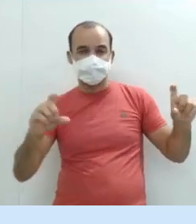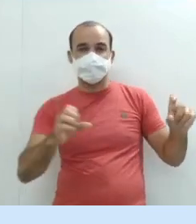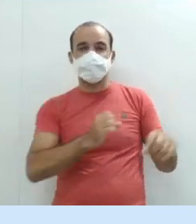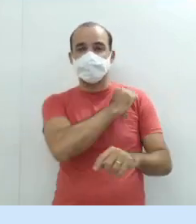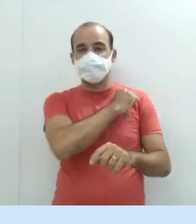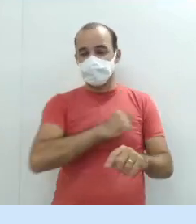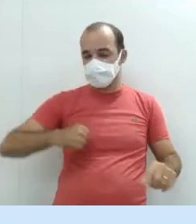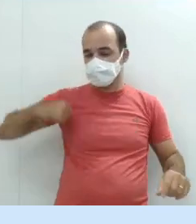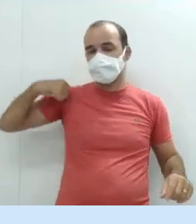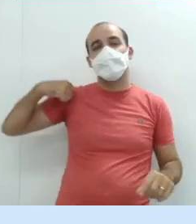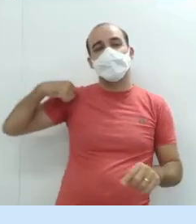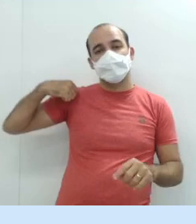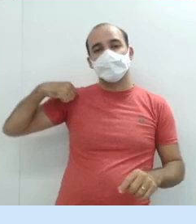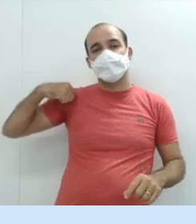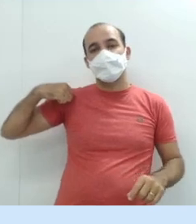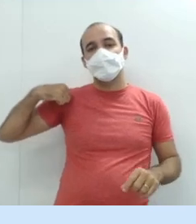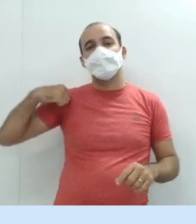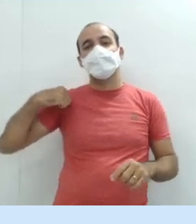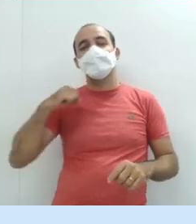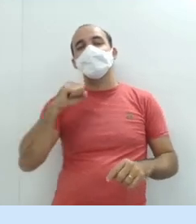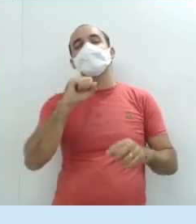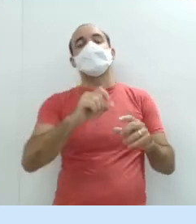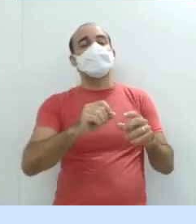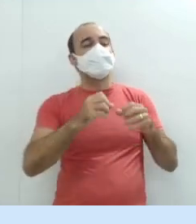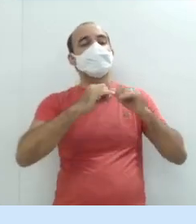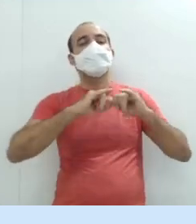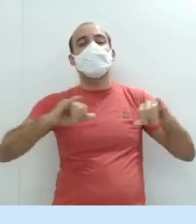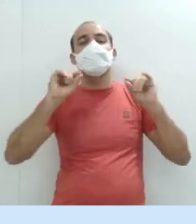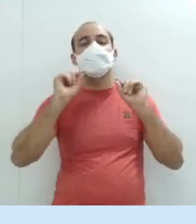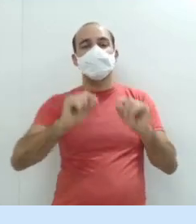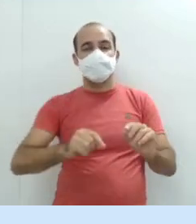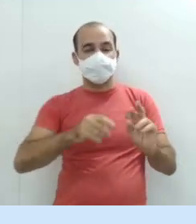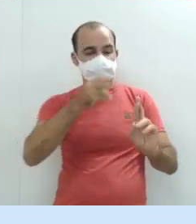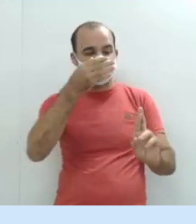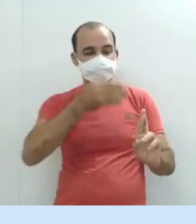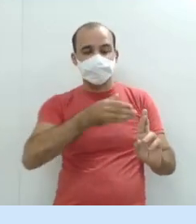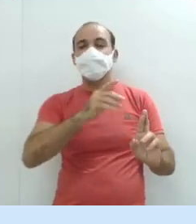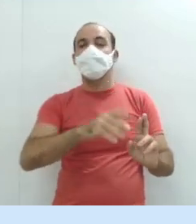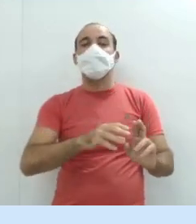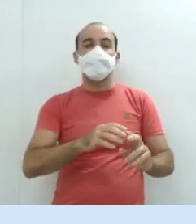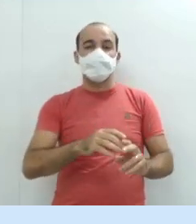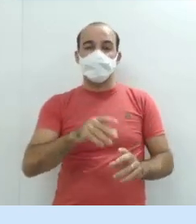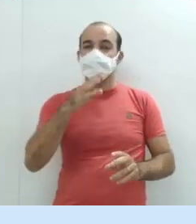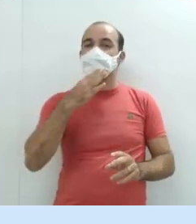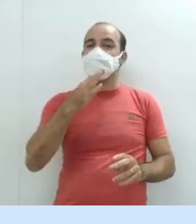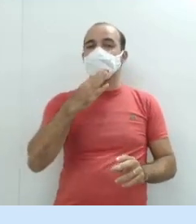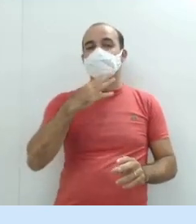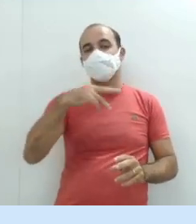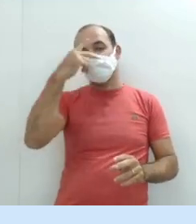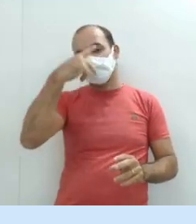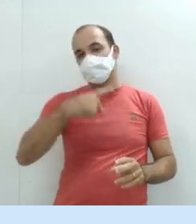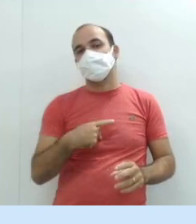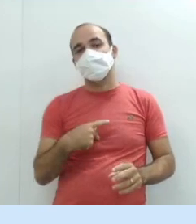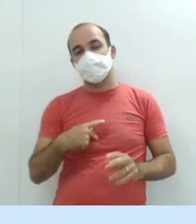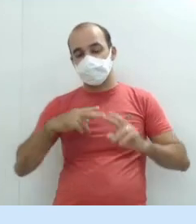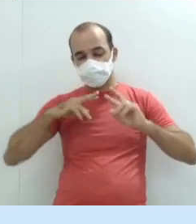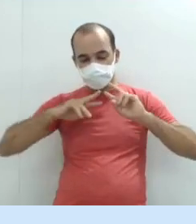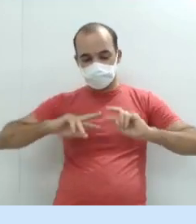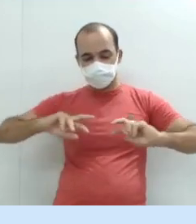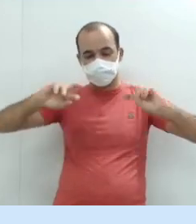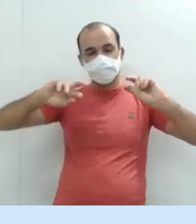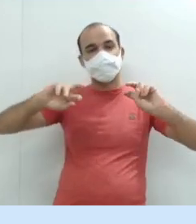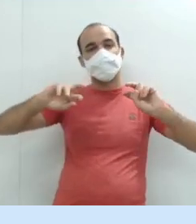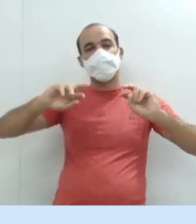O indivíduo que mergulha no processo filosófico, ele precisa olhar para si